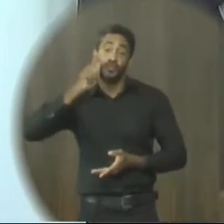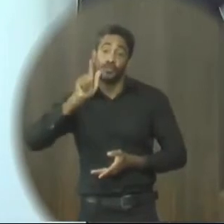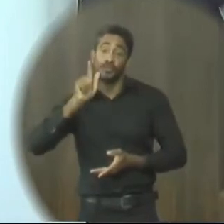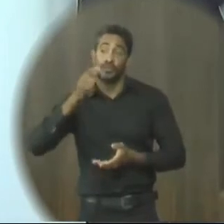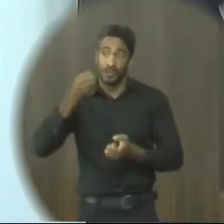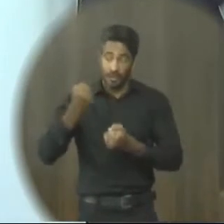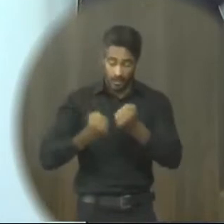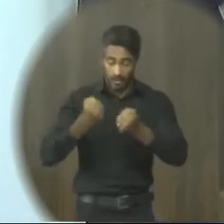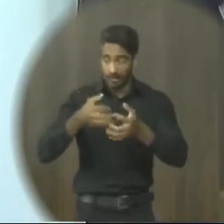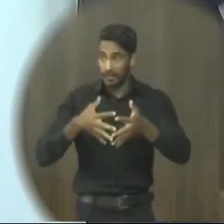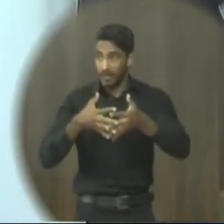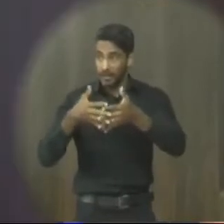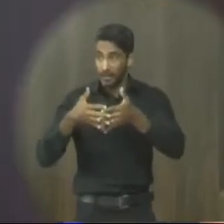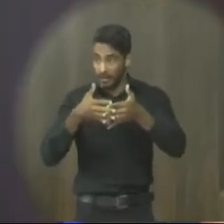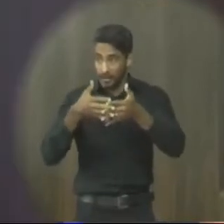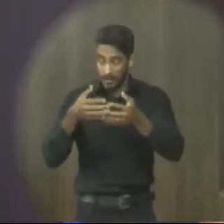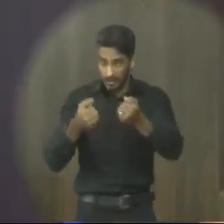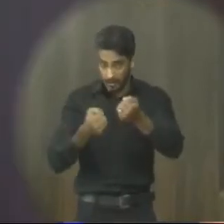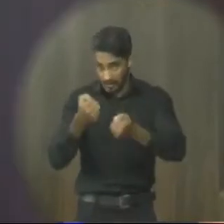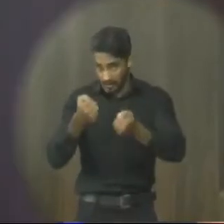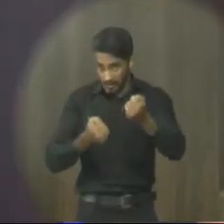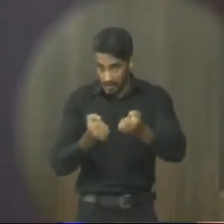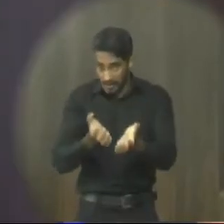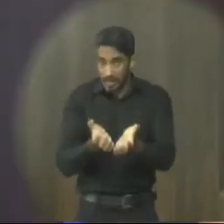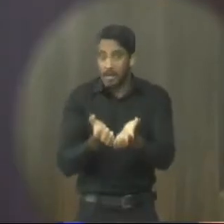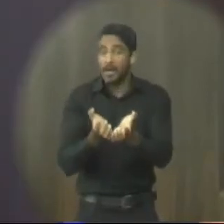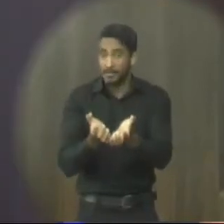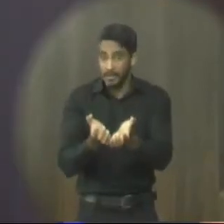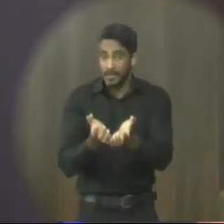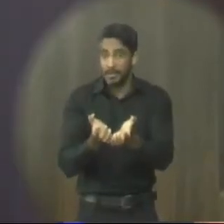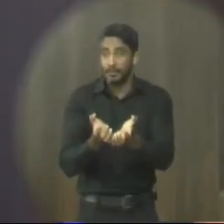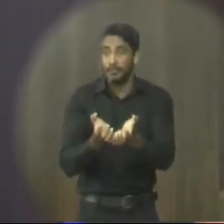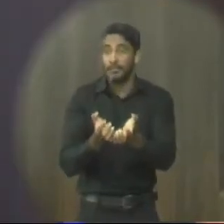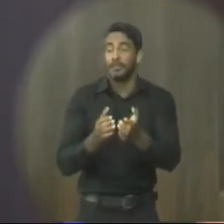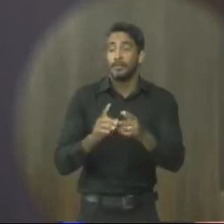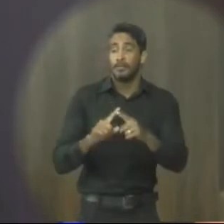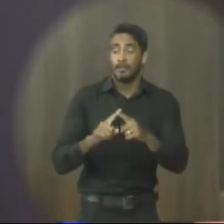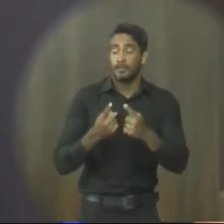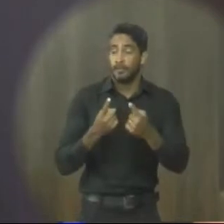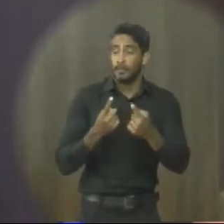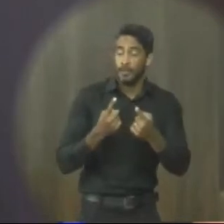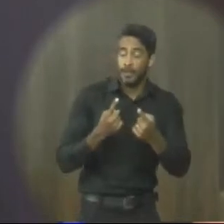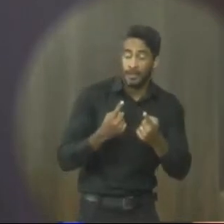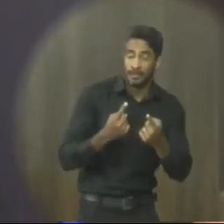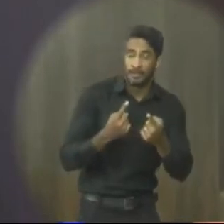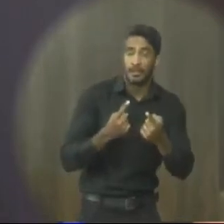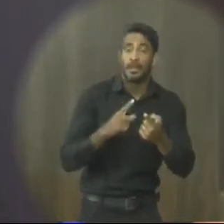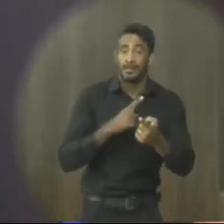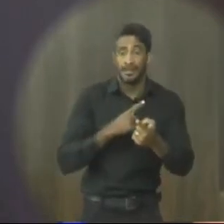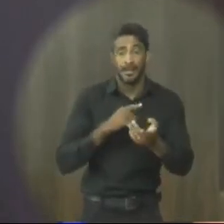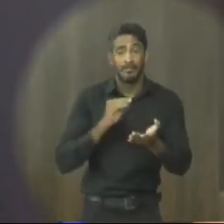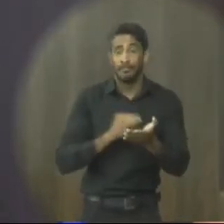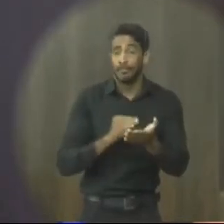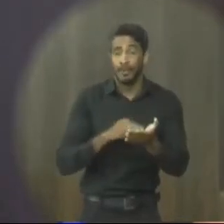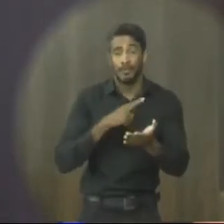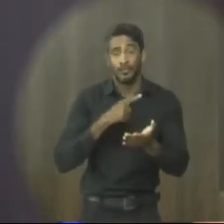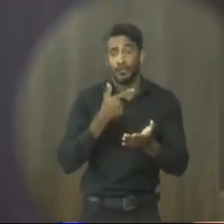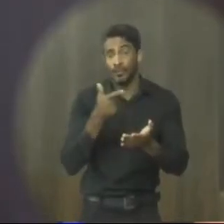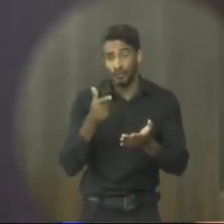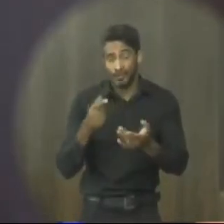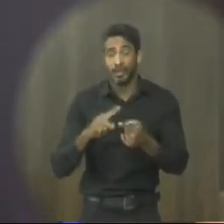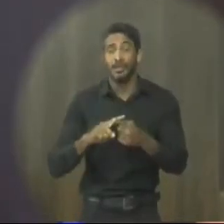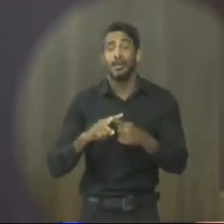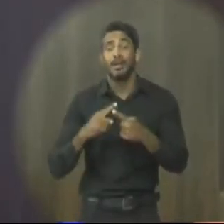região, mesmo com a licitação, em função dos investimentos, né, da região, a gente está em falta mesmo.